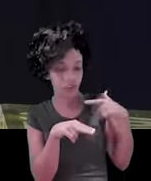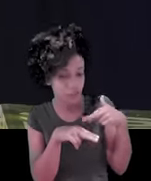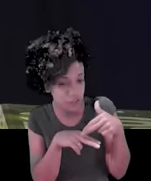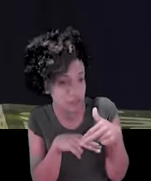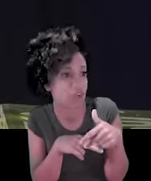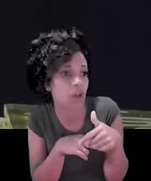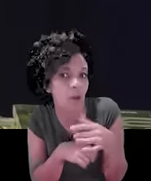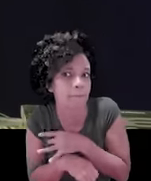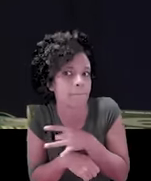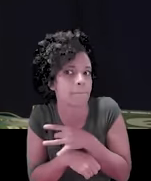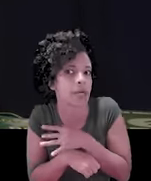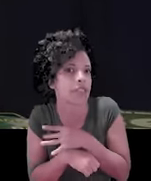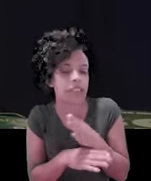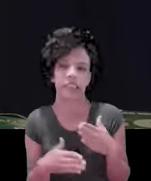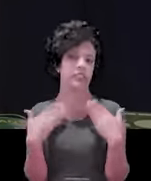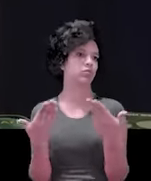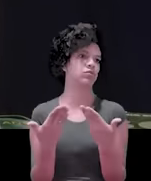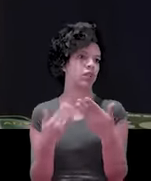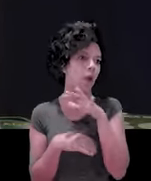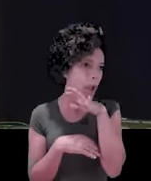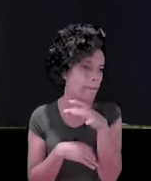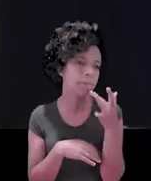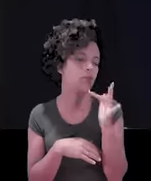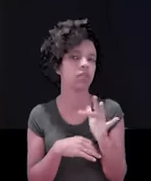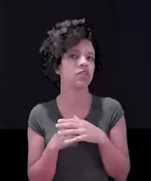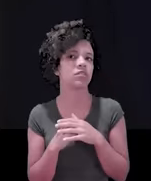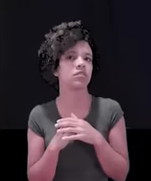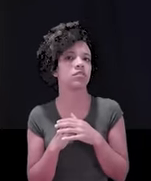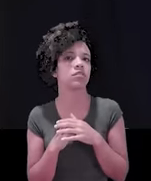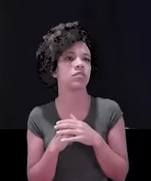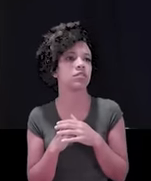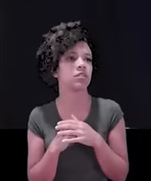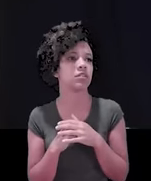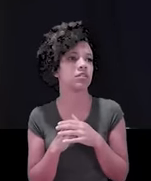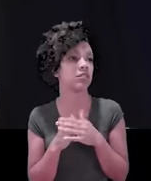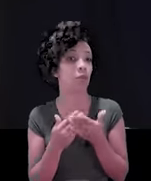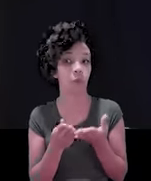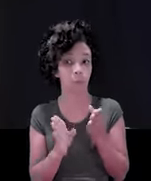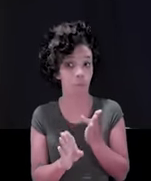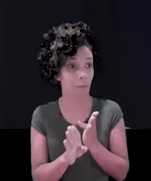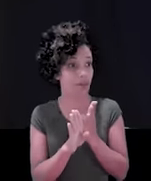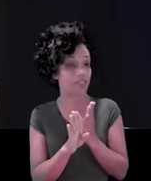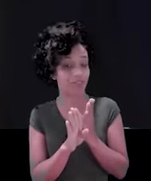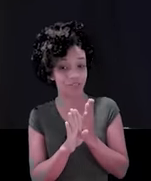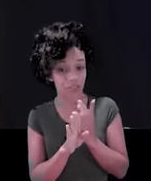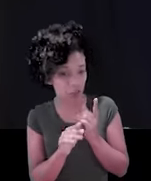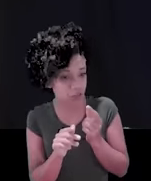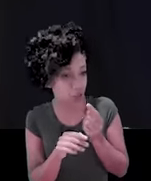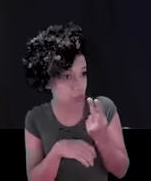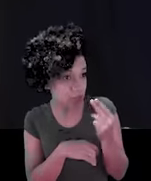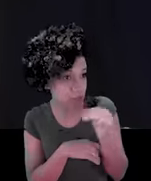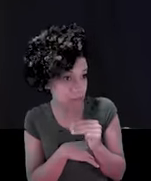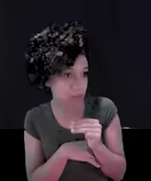mim eu fui devagar lá com medo de me ouvir assustados aí uma onça sei lá é quando eu finalmente